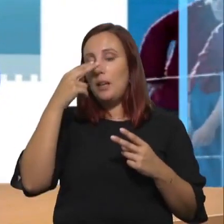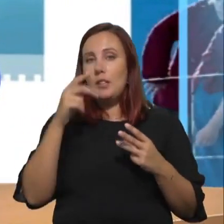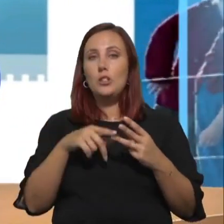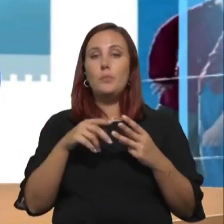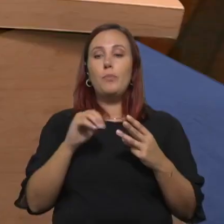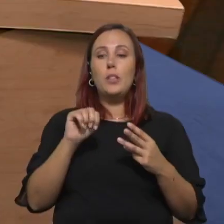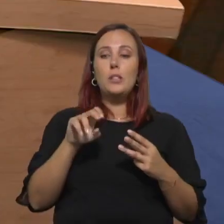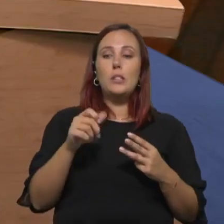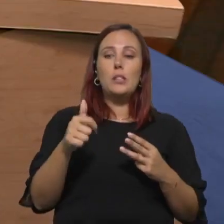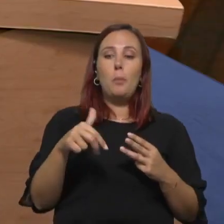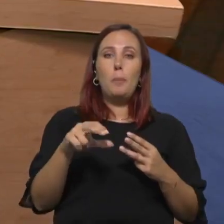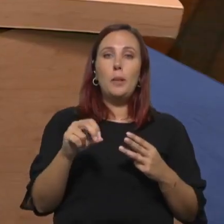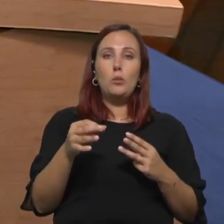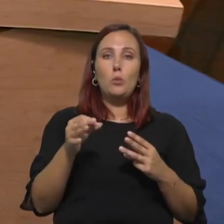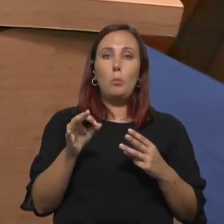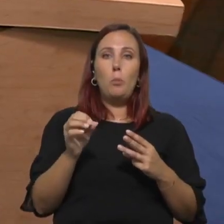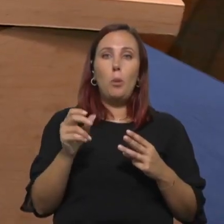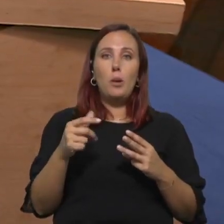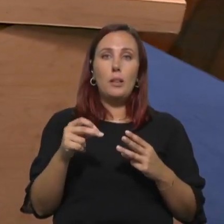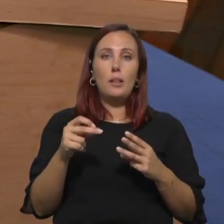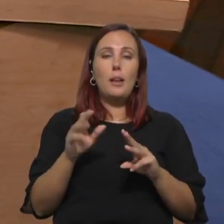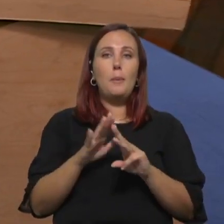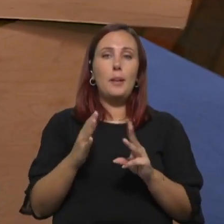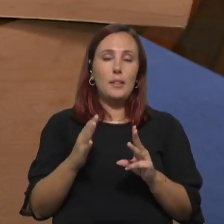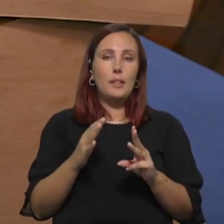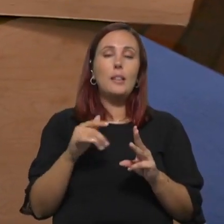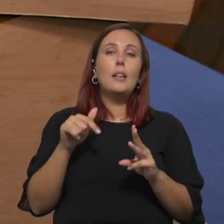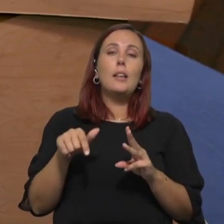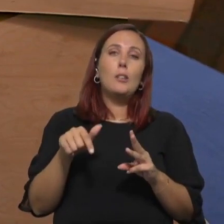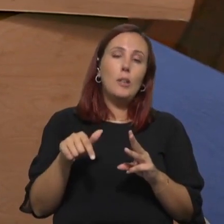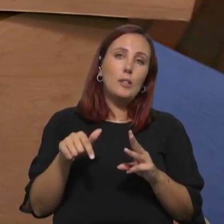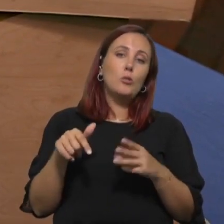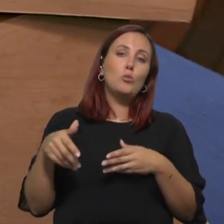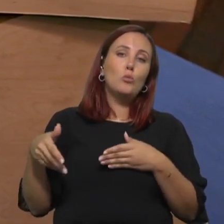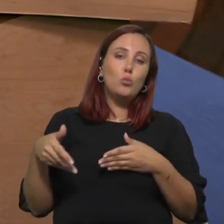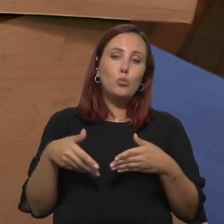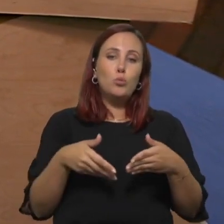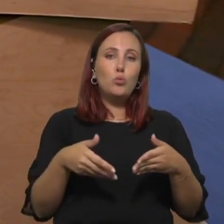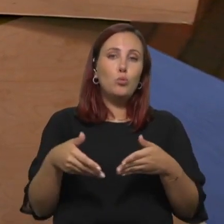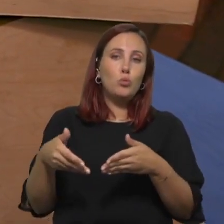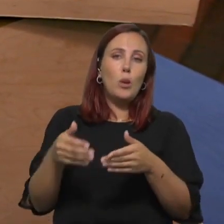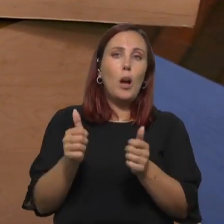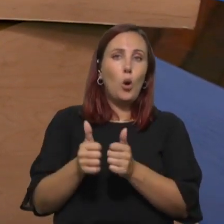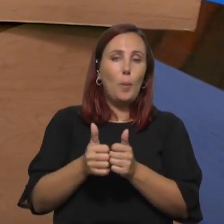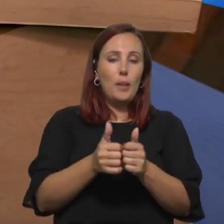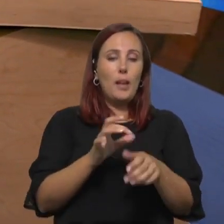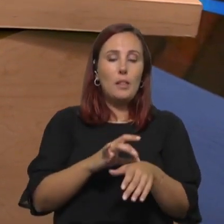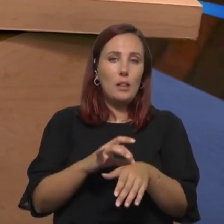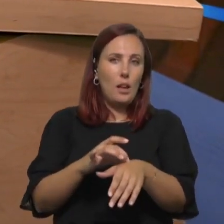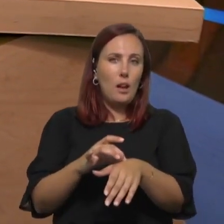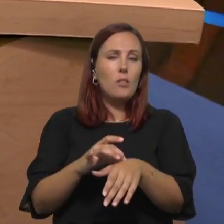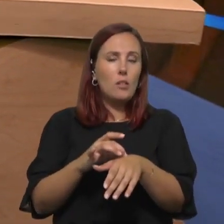será concluído o Congresso, aí também com um percurso, digamos, um tour que se faz também ele de história